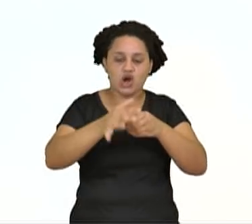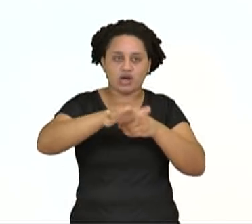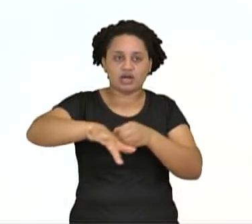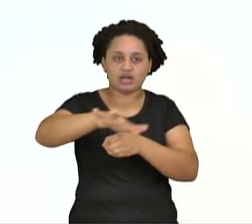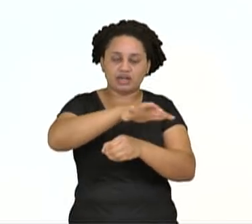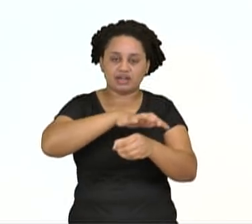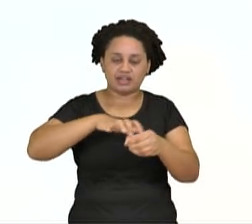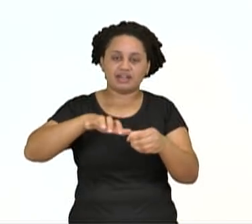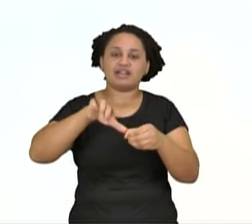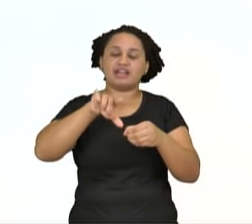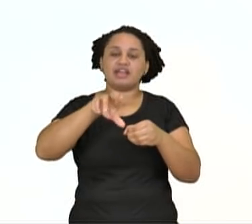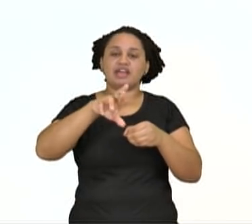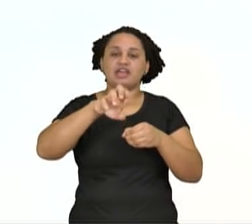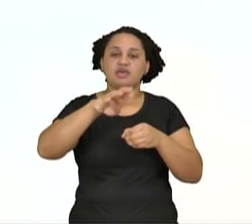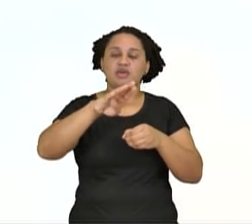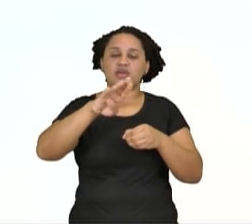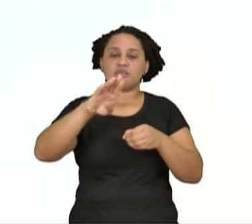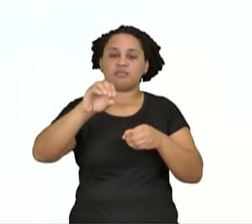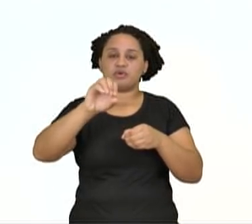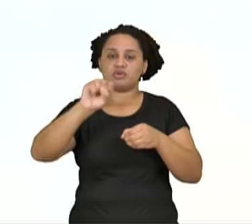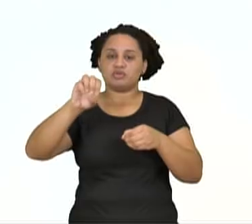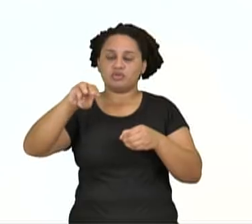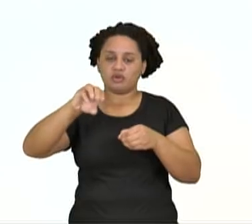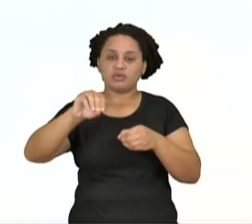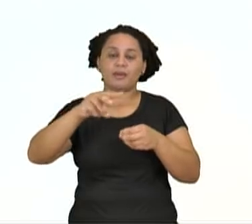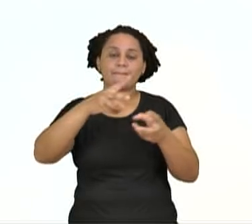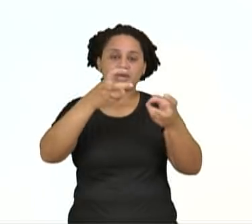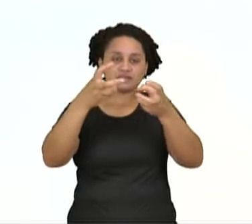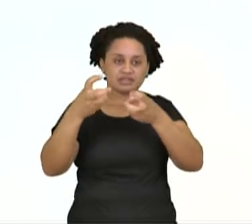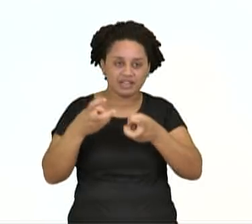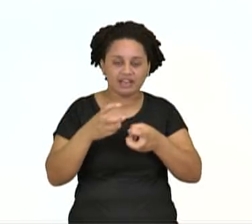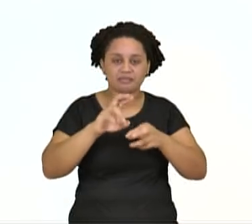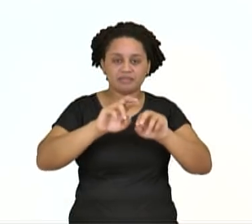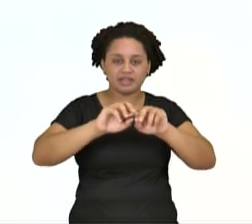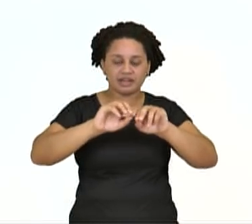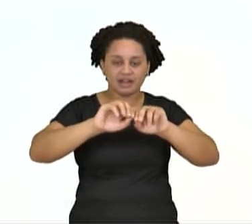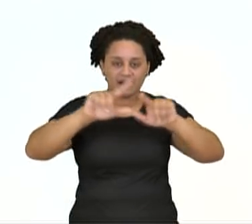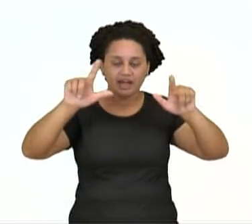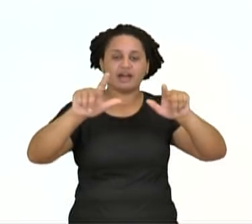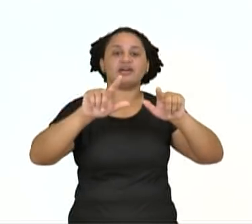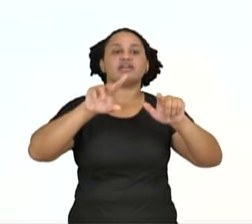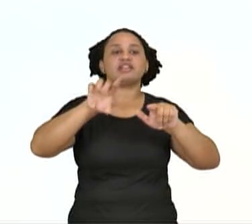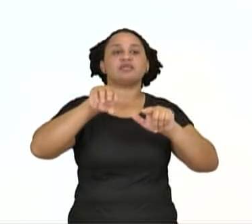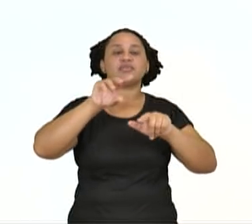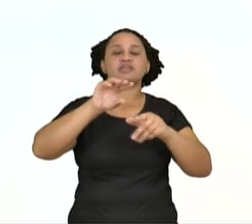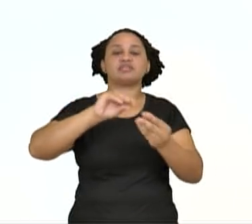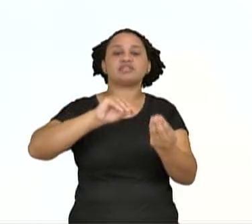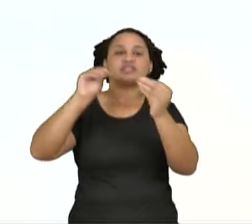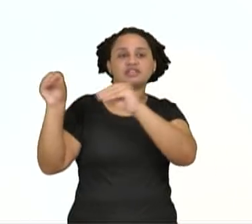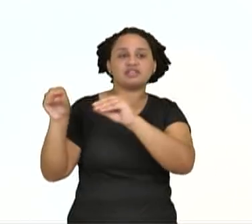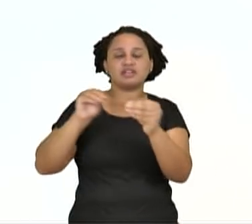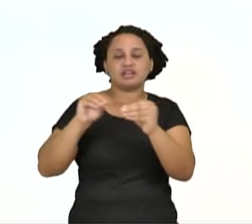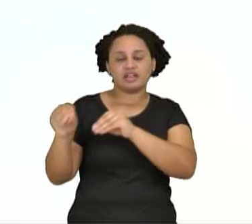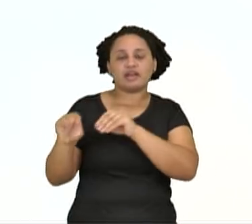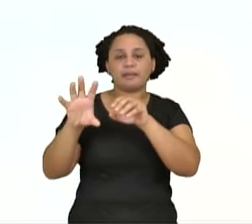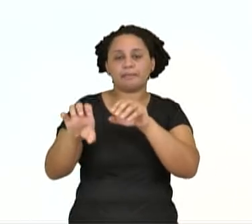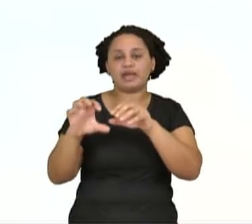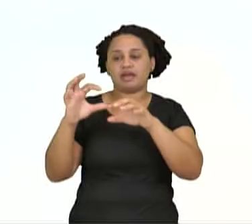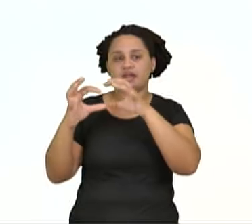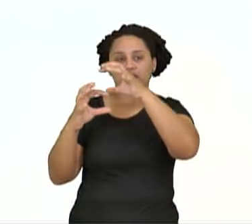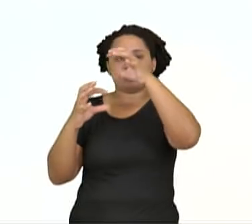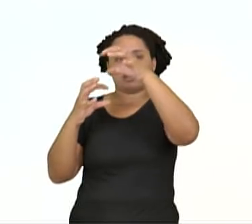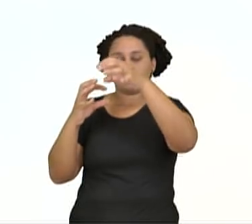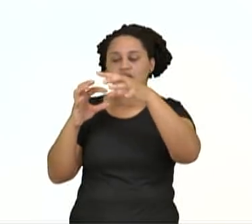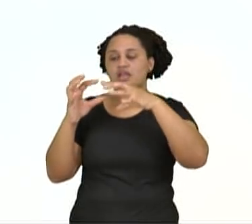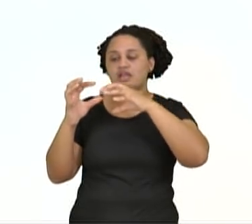RNA ribossômico vai fazer a leitura, e o RNA transportador ele vai trazendo os aminoácidos. Os aminoácidos eles vão se ligando entre